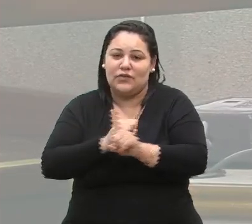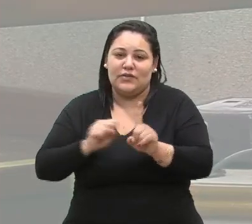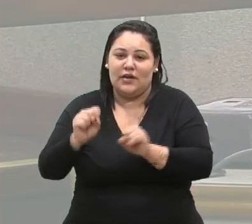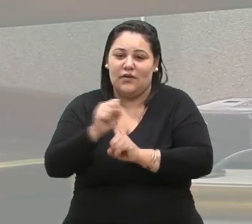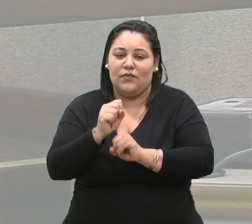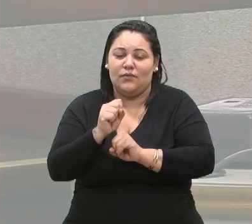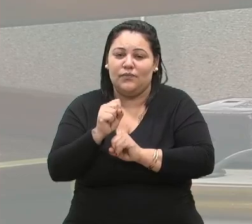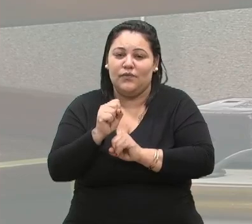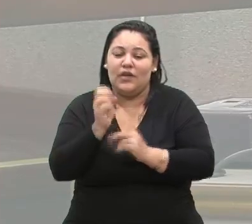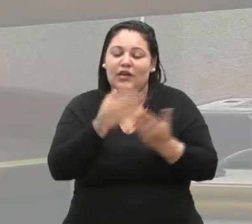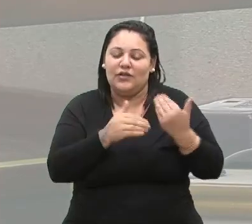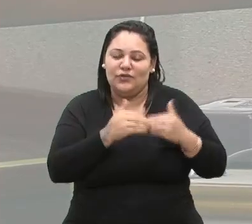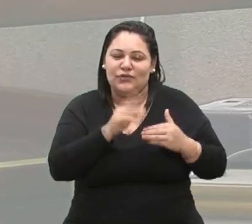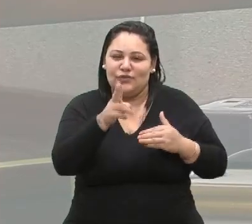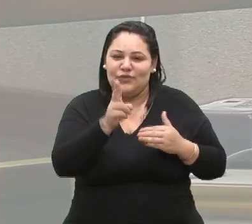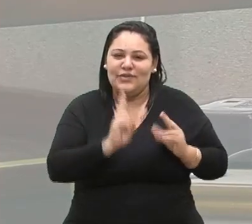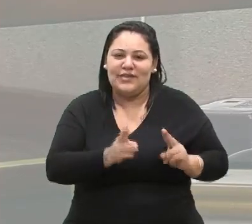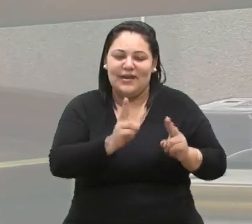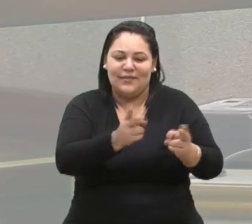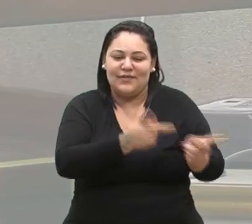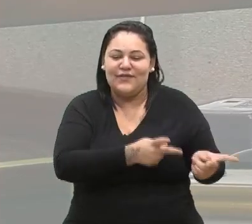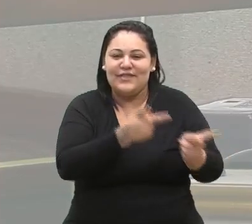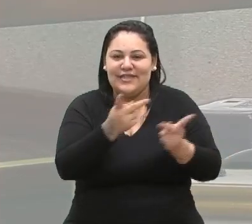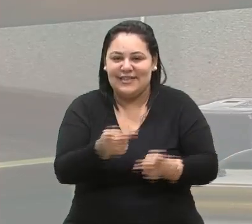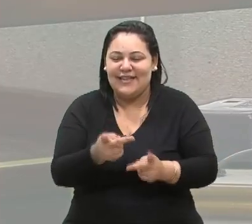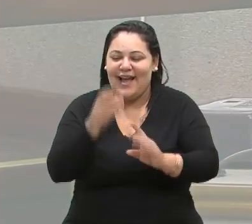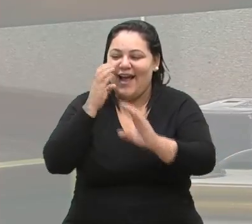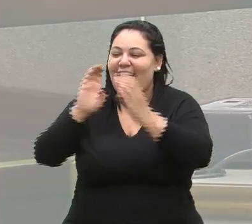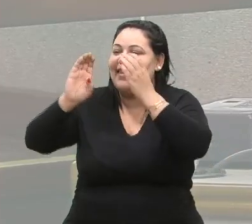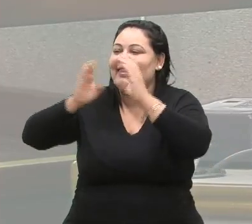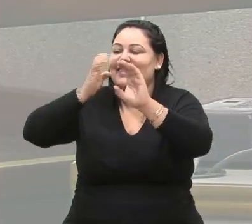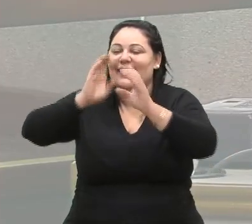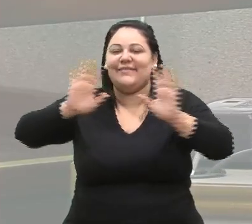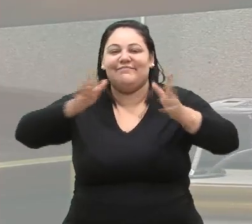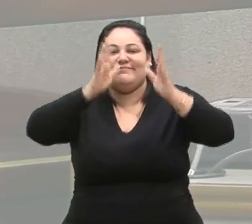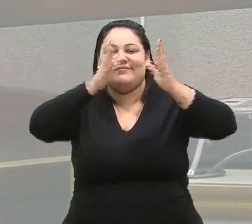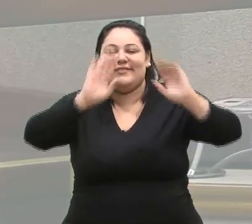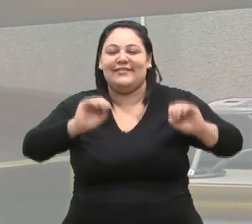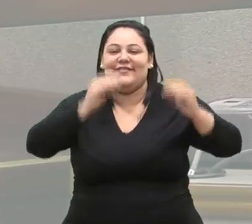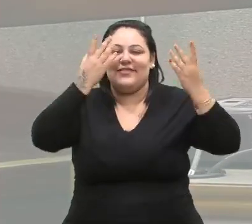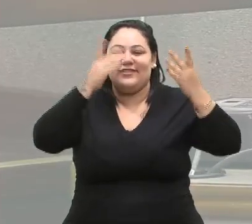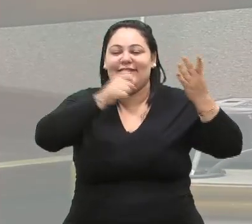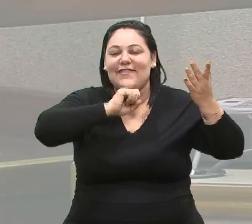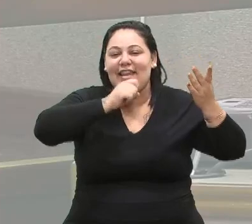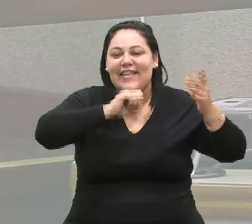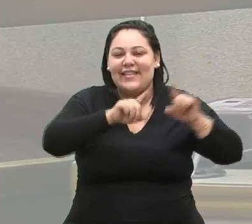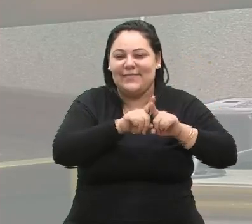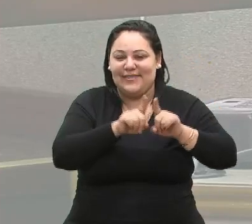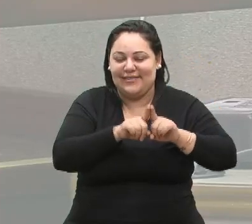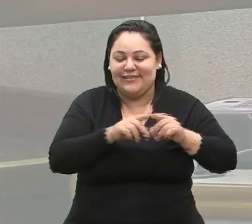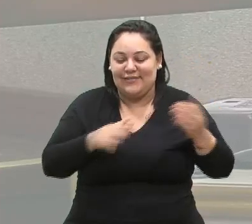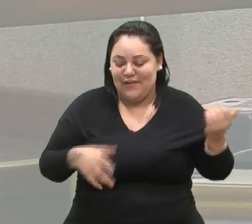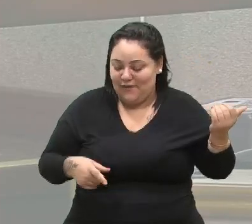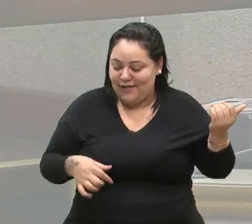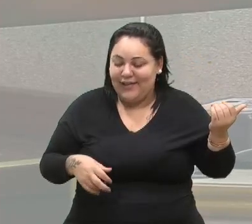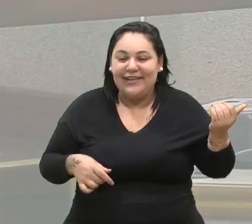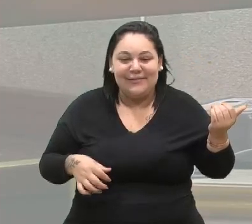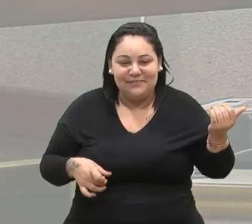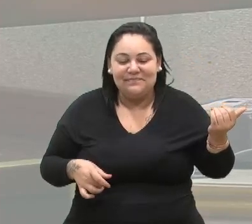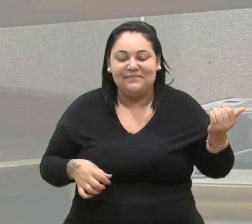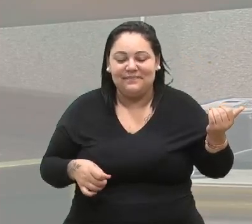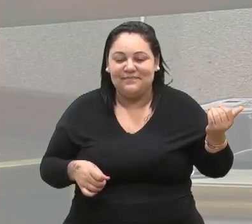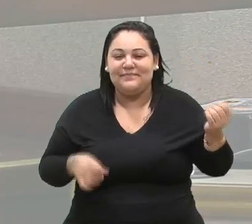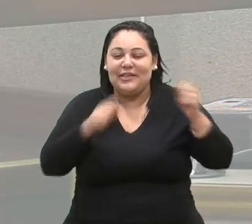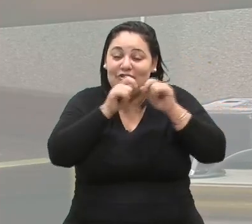já visitou, o senhor que sempre foi encantar e animar esses eventos, mas sempre quando foi, não só com o violão na mão, atento às notas musicais